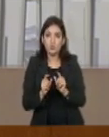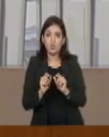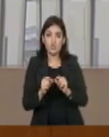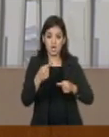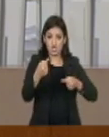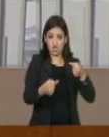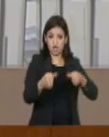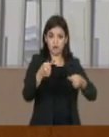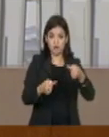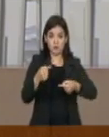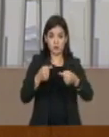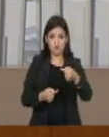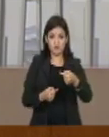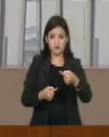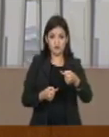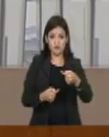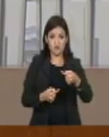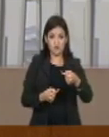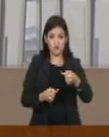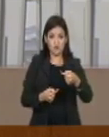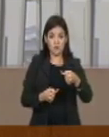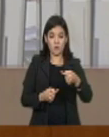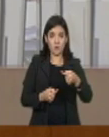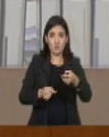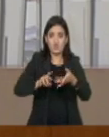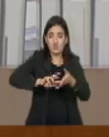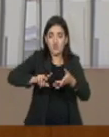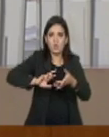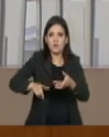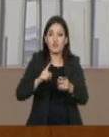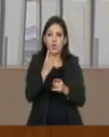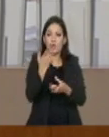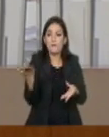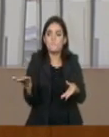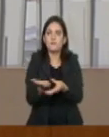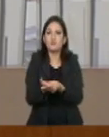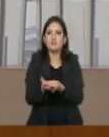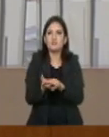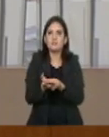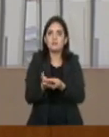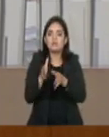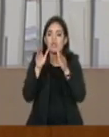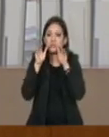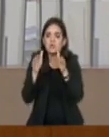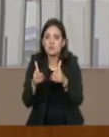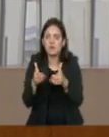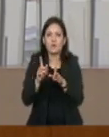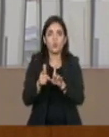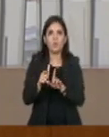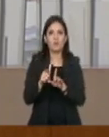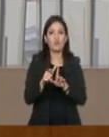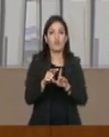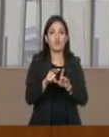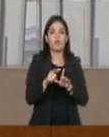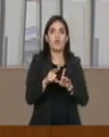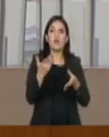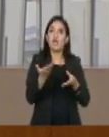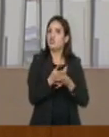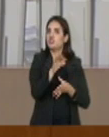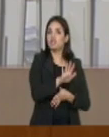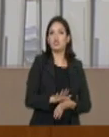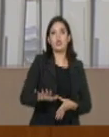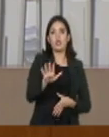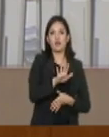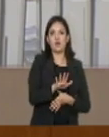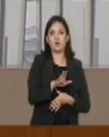discussões se dão em abstrato. Se a vontade do legislador,